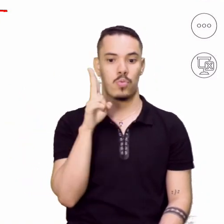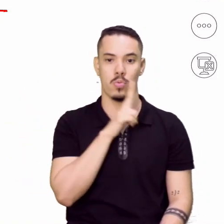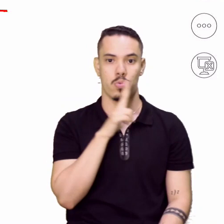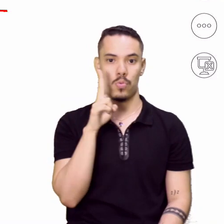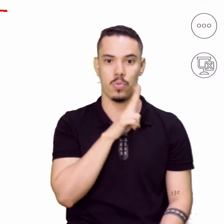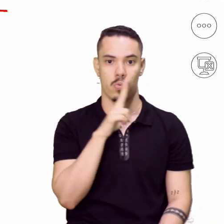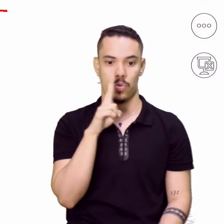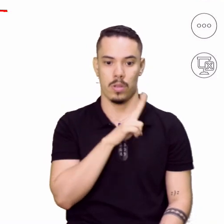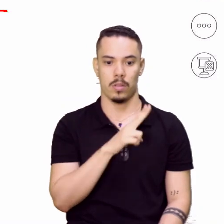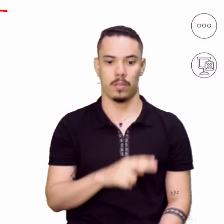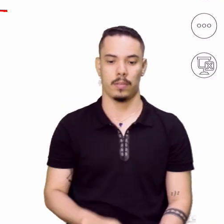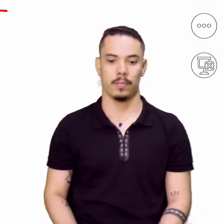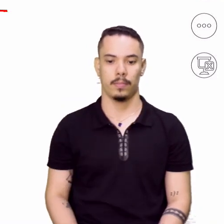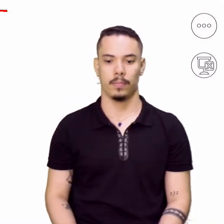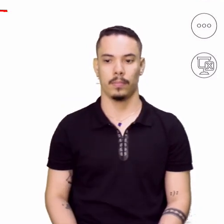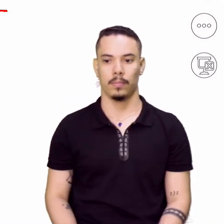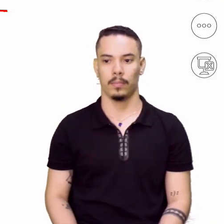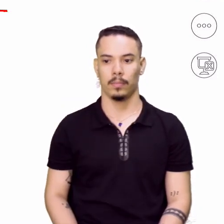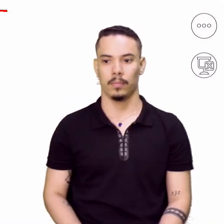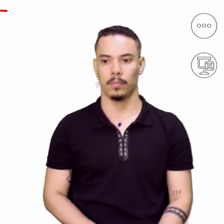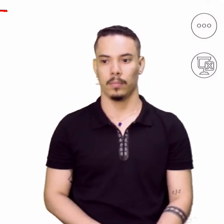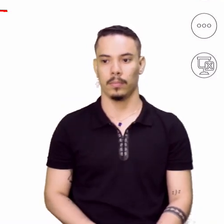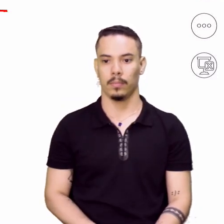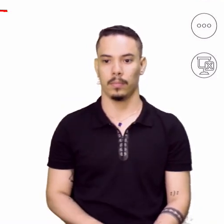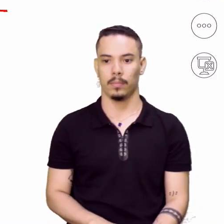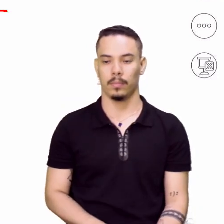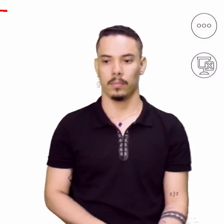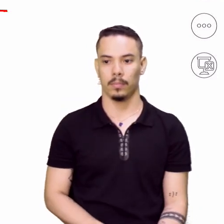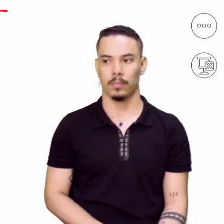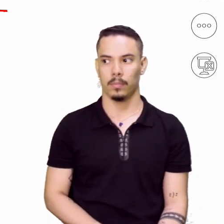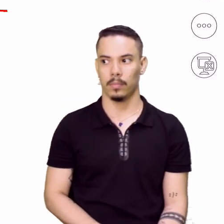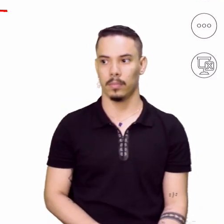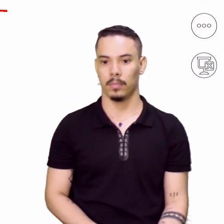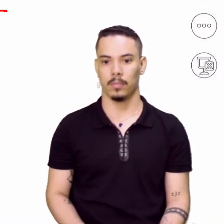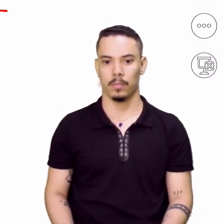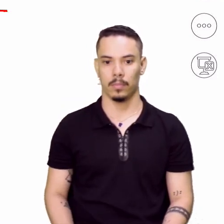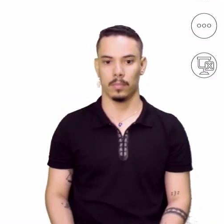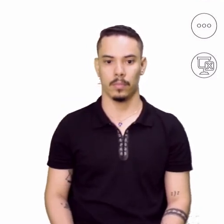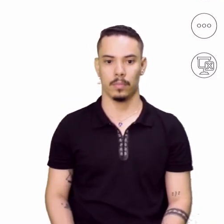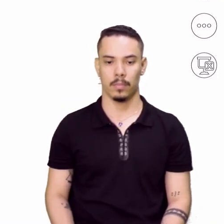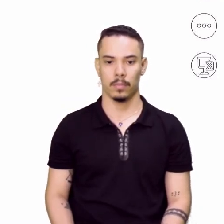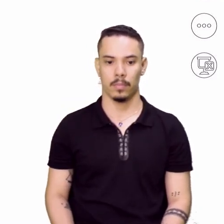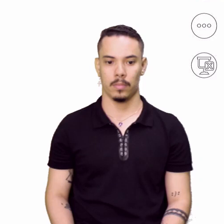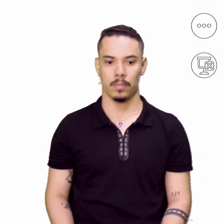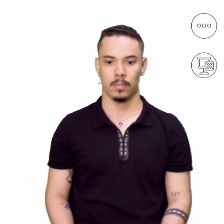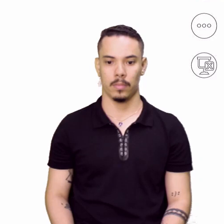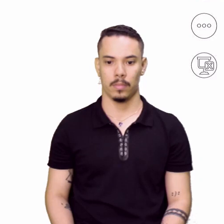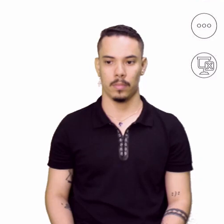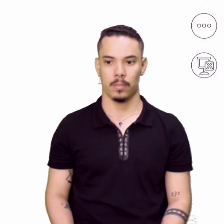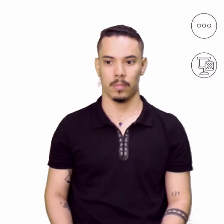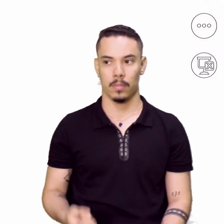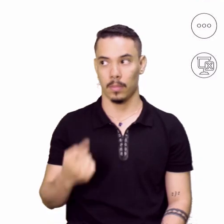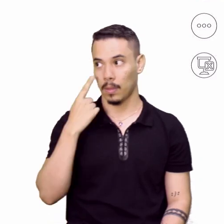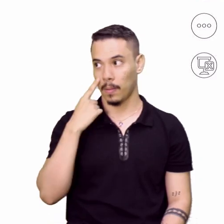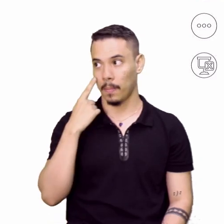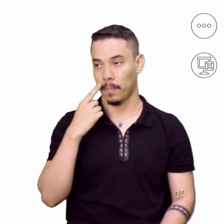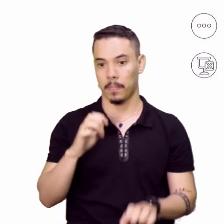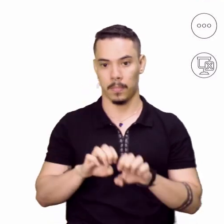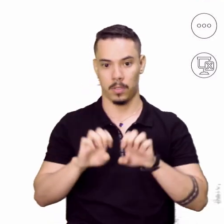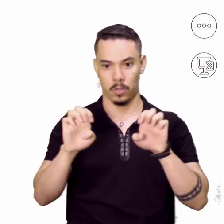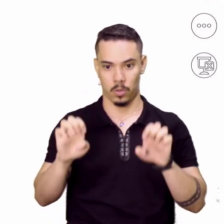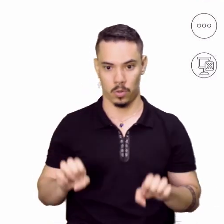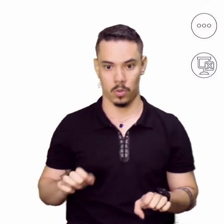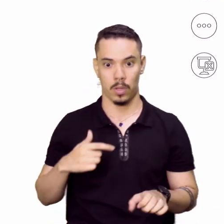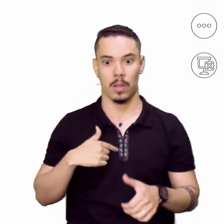emergência na verdade de um hospital e é isso né obviamente vamos ver a estrutura aí do futuro com eu que a gente